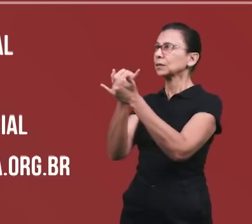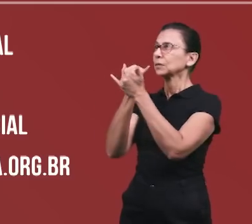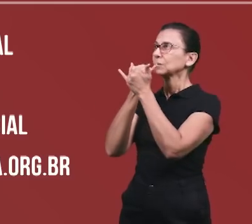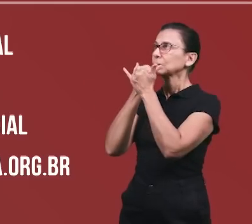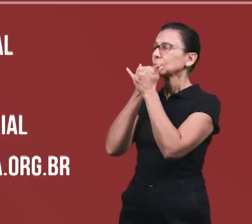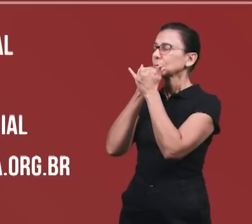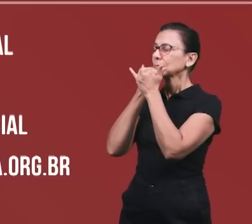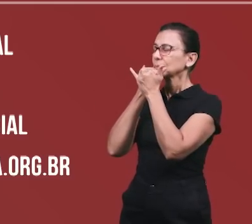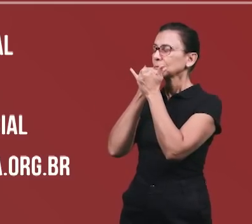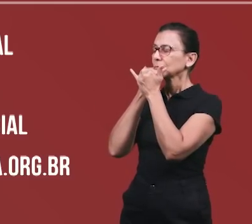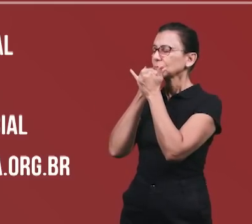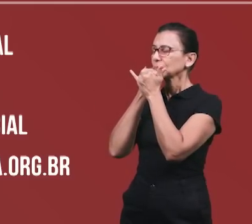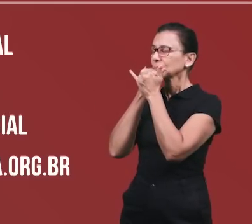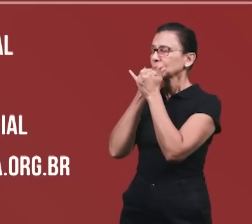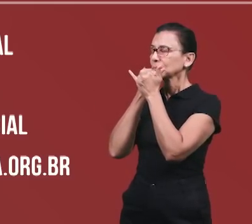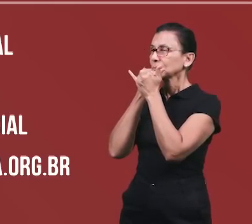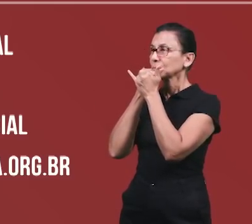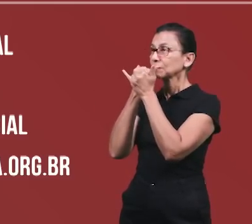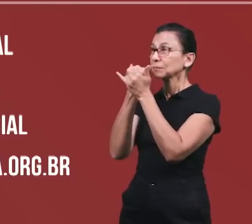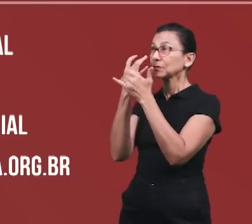o teu perdão,